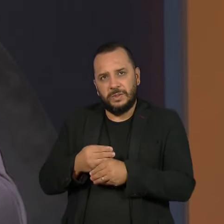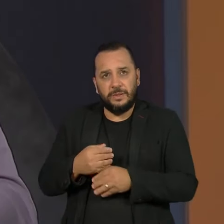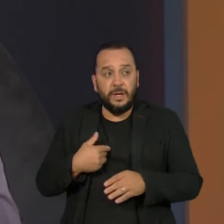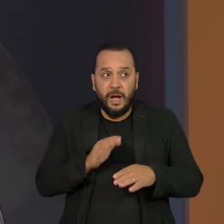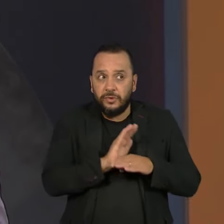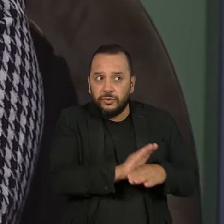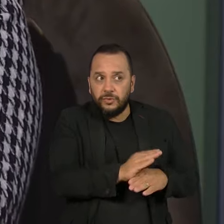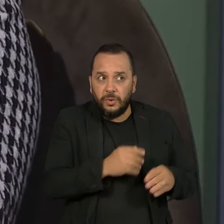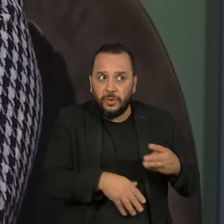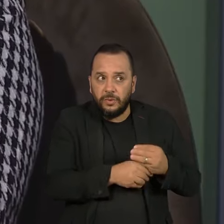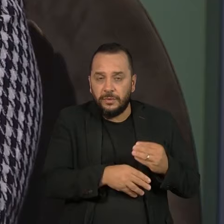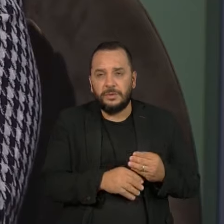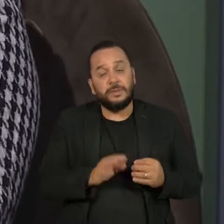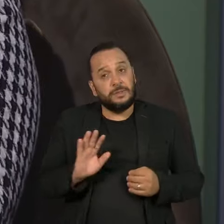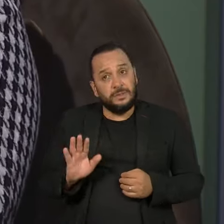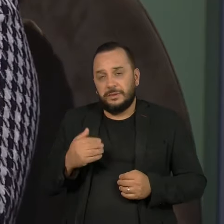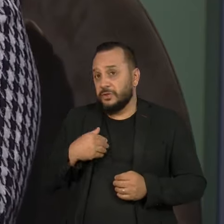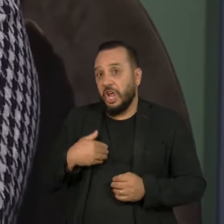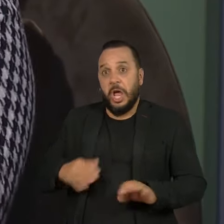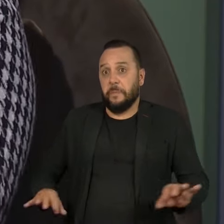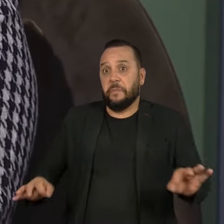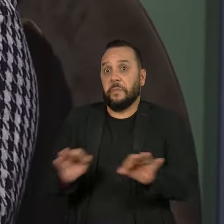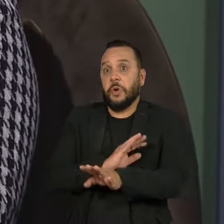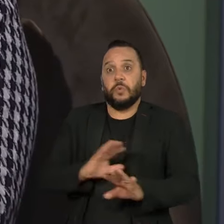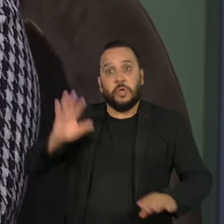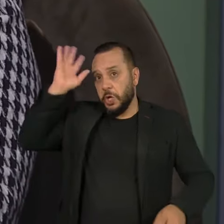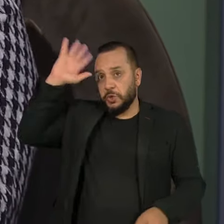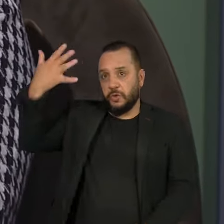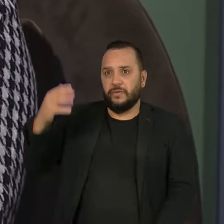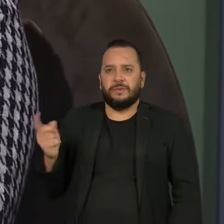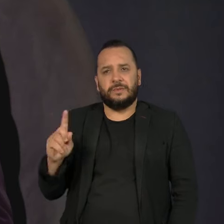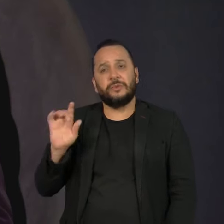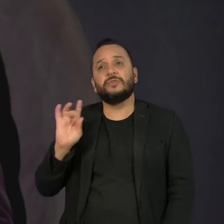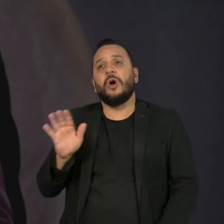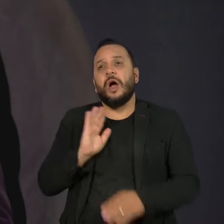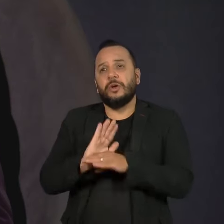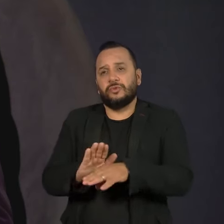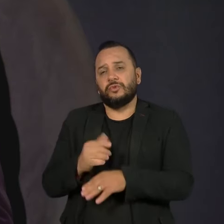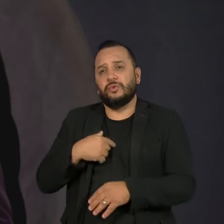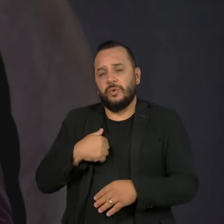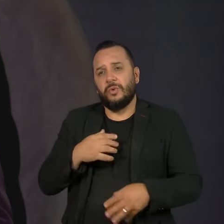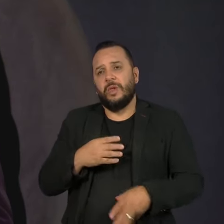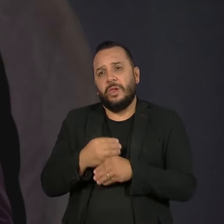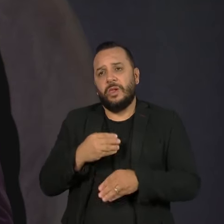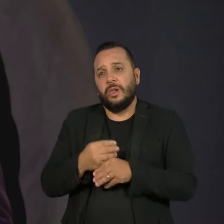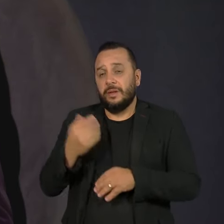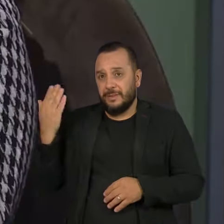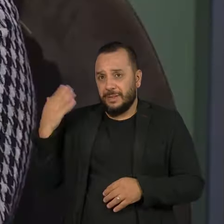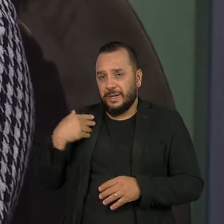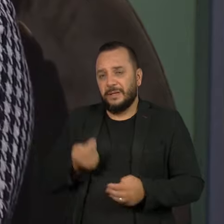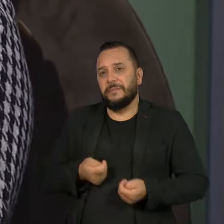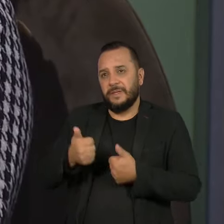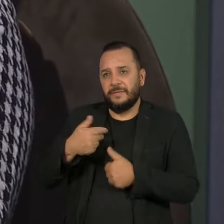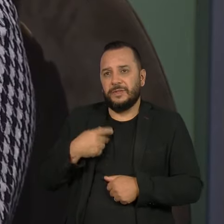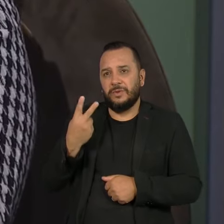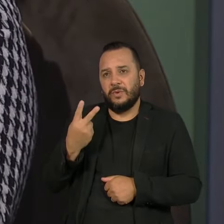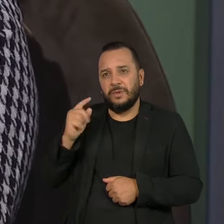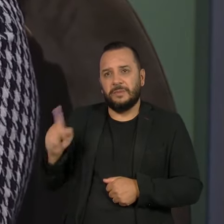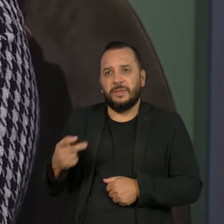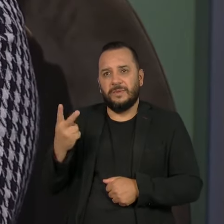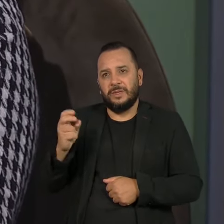aumento? Ajudou. Não vou dizer que é o essencial, que foi... ajudou. Então, o valor da bolsa anteriormente era de R$